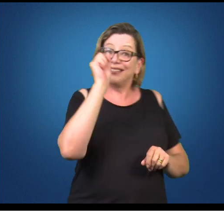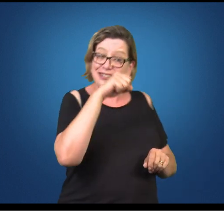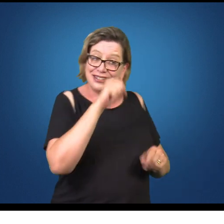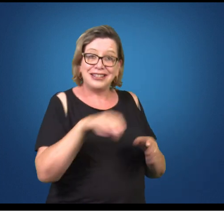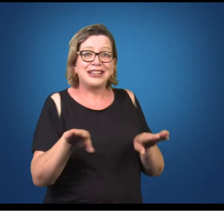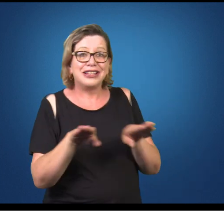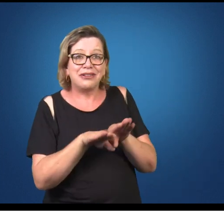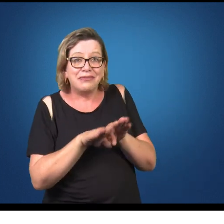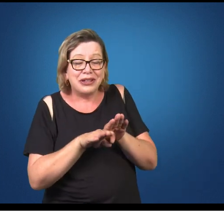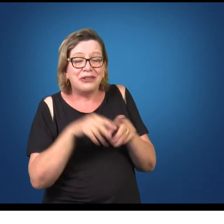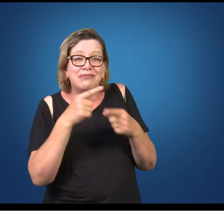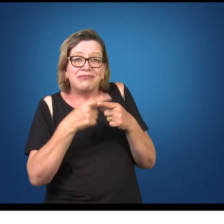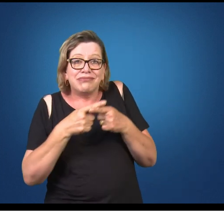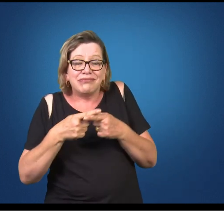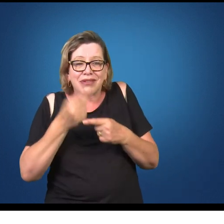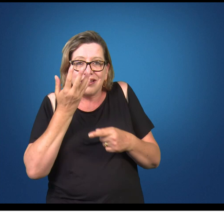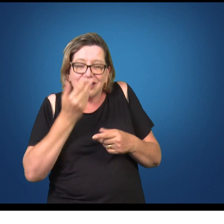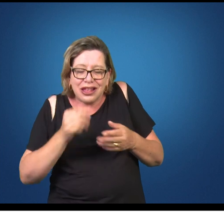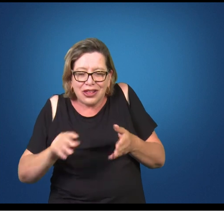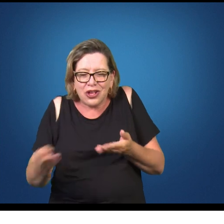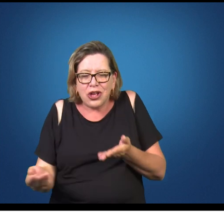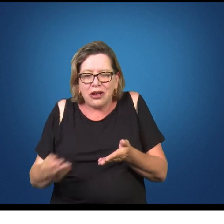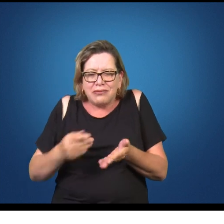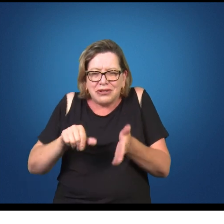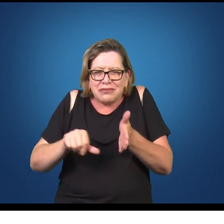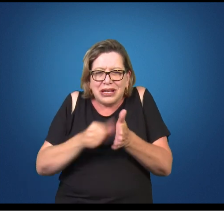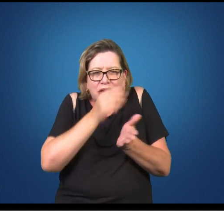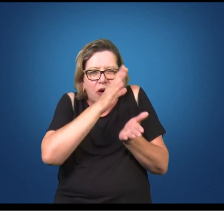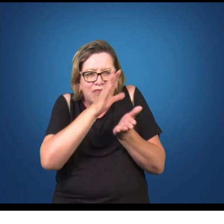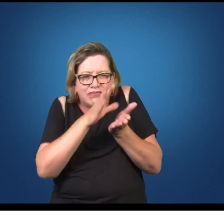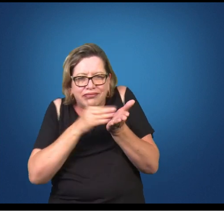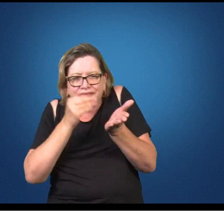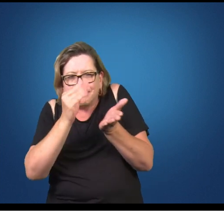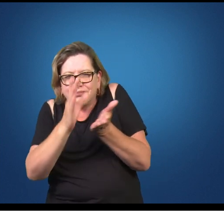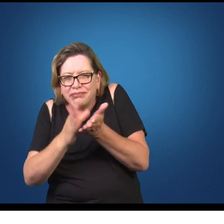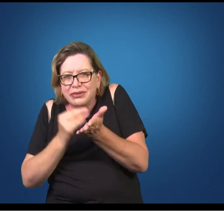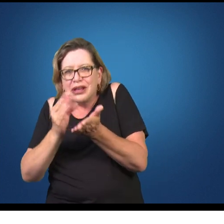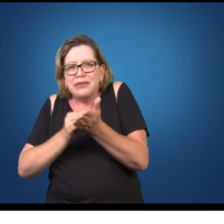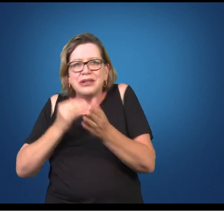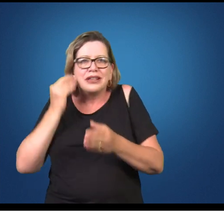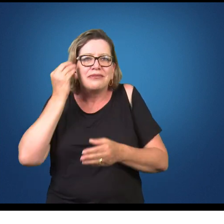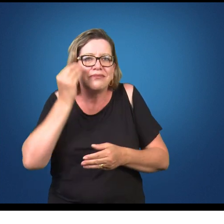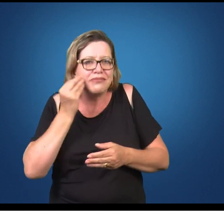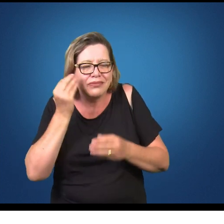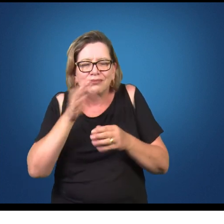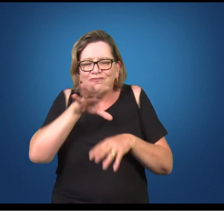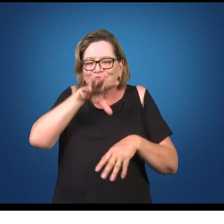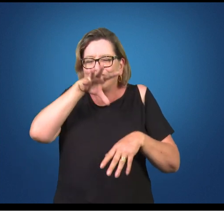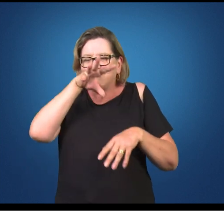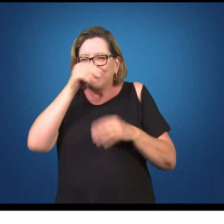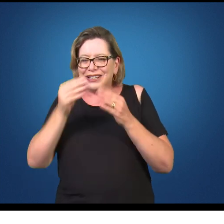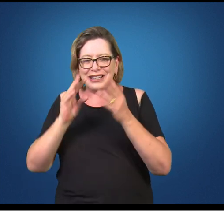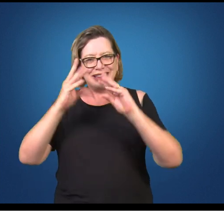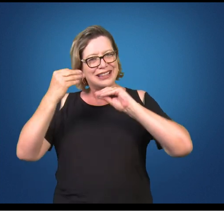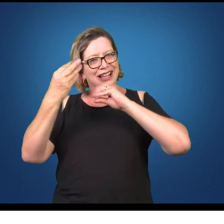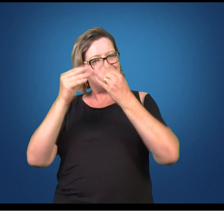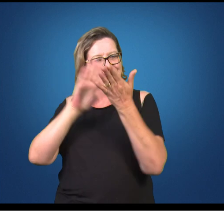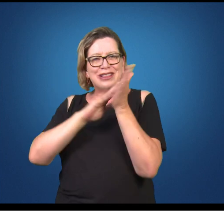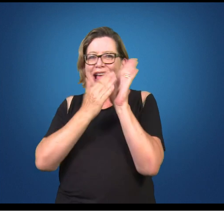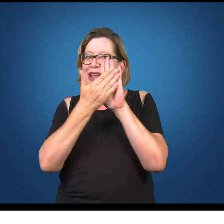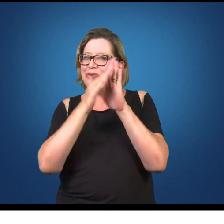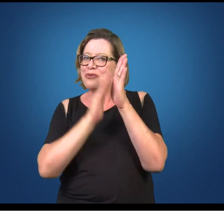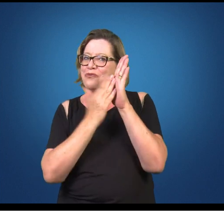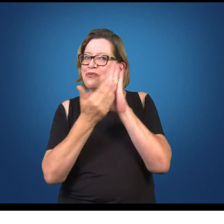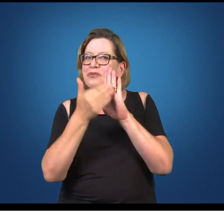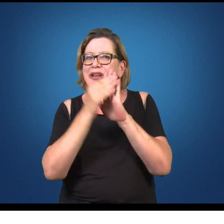começa primeiro imitando, Ela começa vendo, querendo tocar e experimentar. Então, pelo tato, pelos cheiros, pela fala,